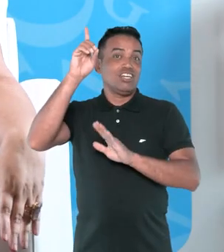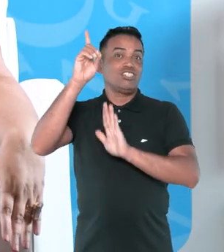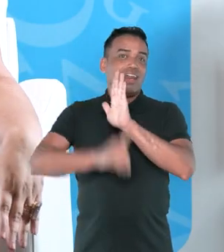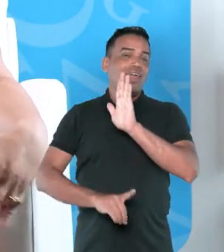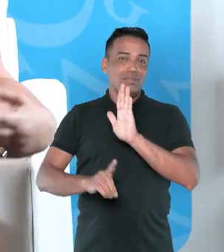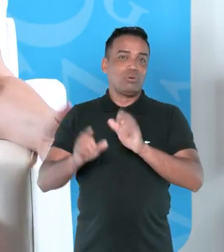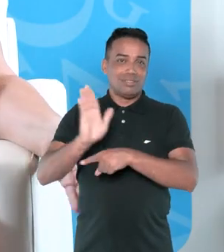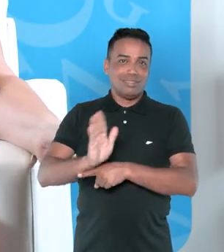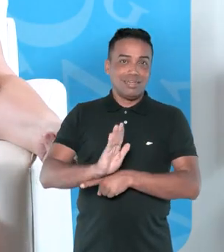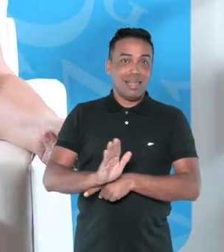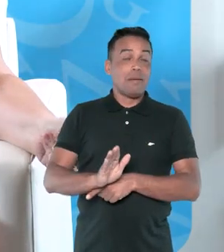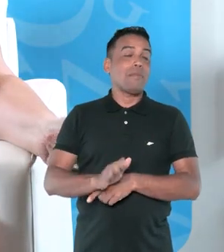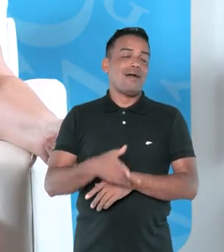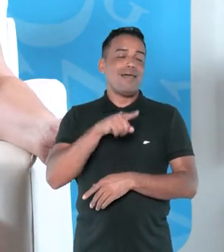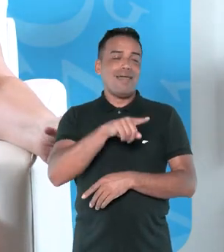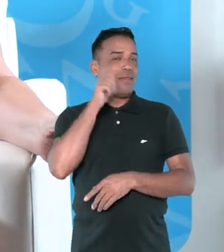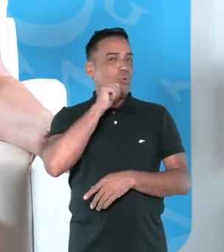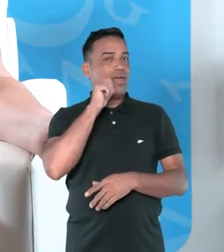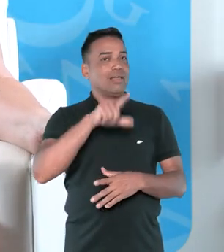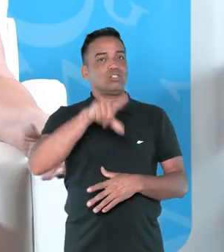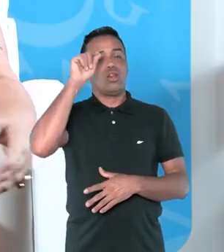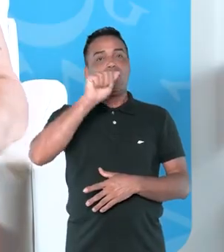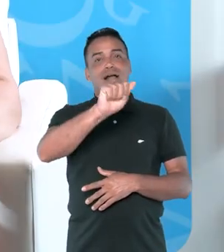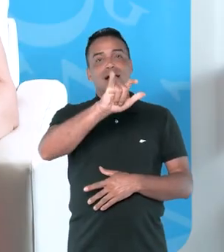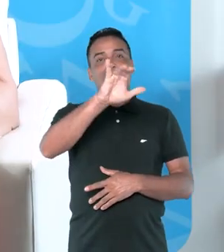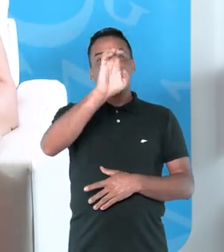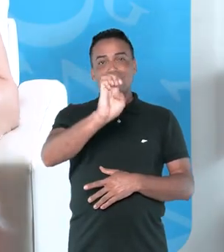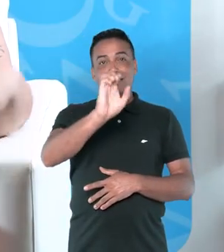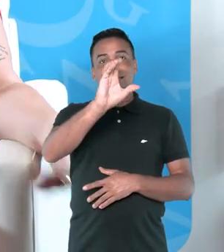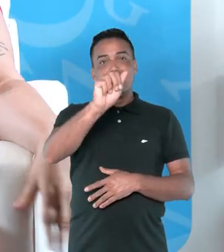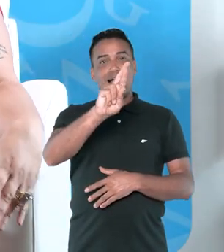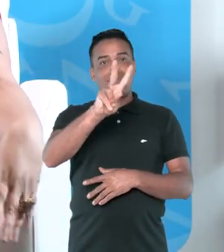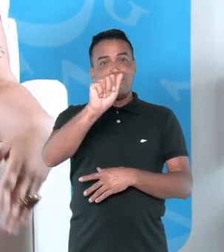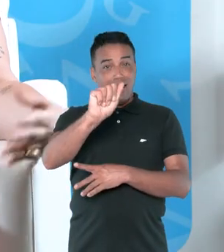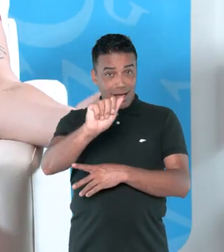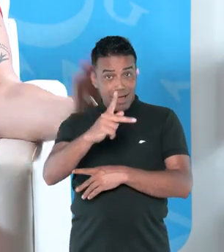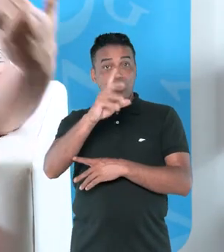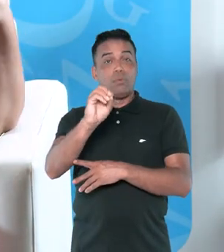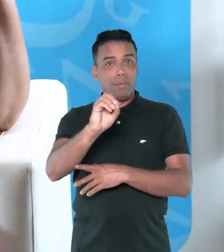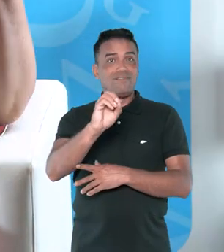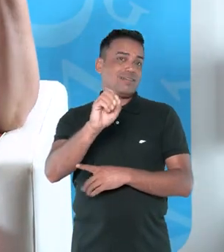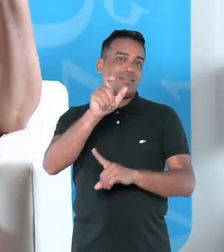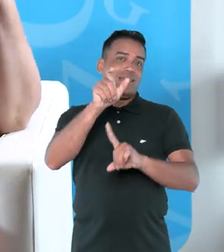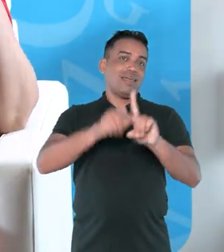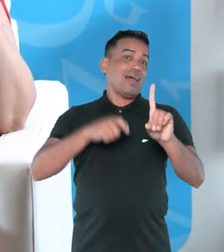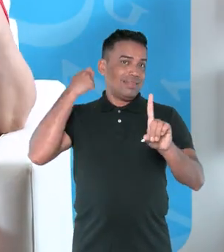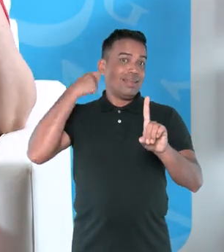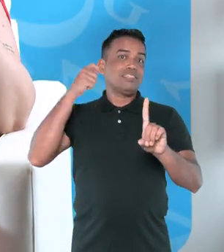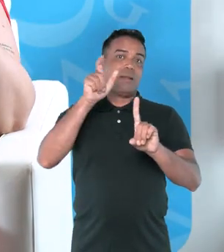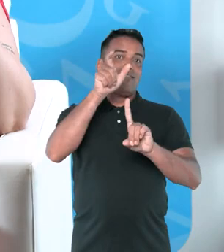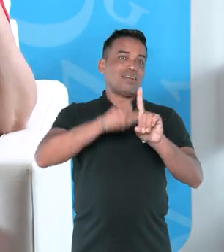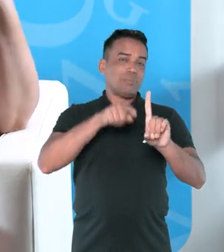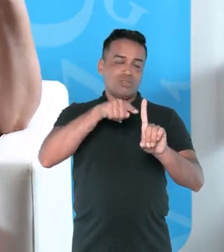Maia, e ela escolheu a Alice Carvalho para fazer o papel da Joana Camelo. E a gente foi agora, recente, a Almofala, a